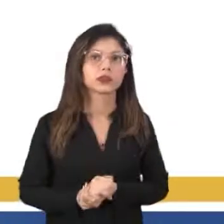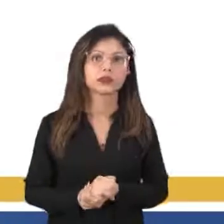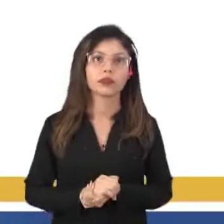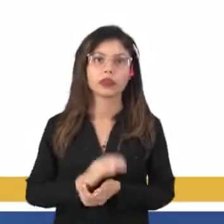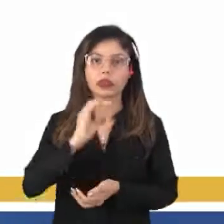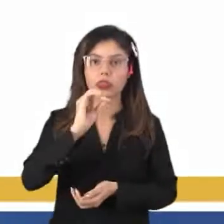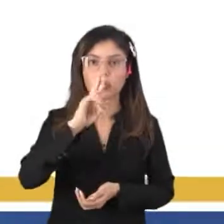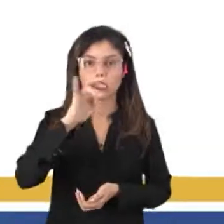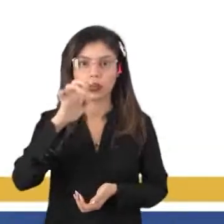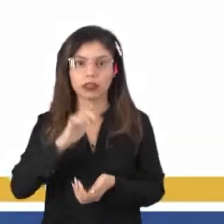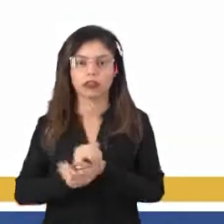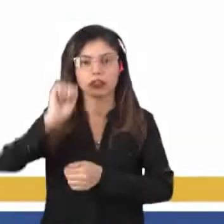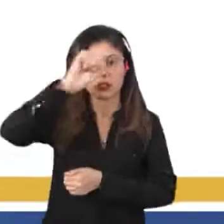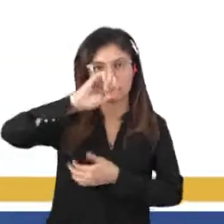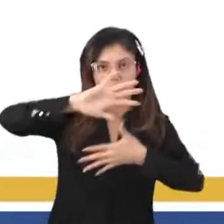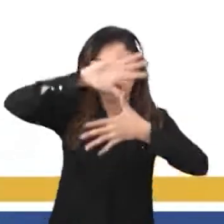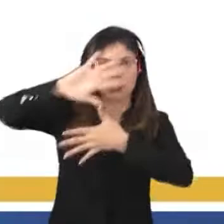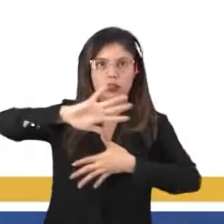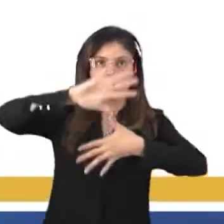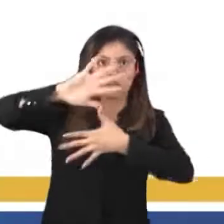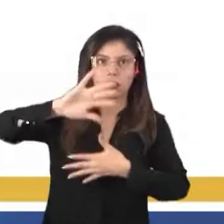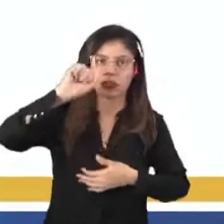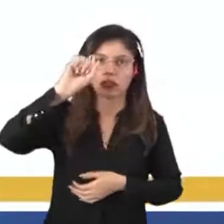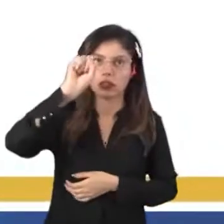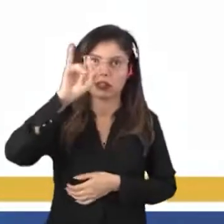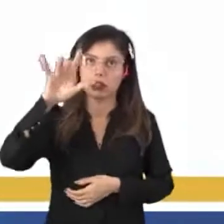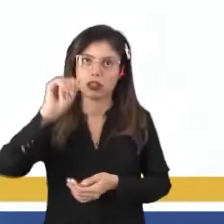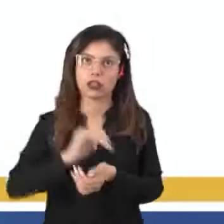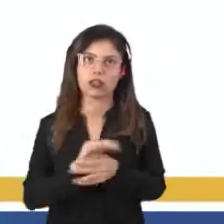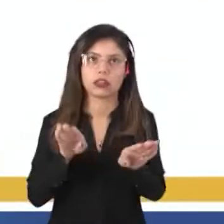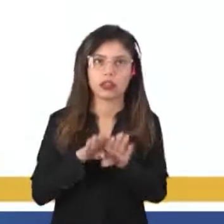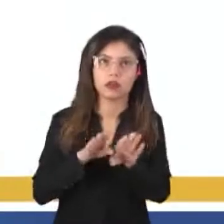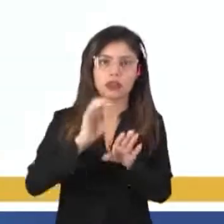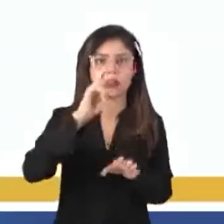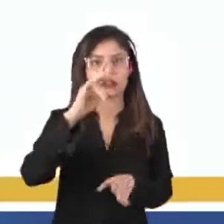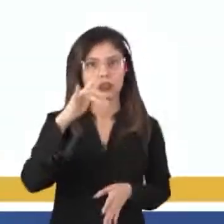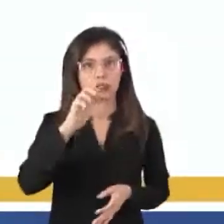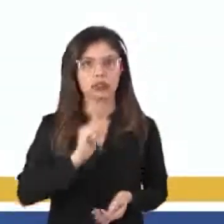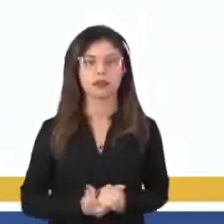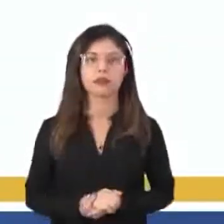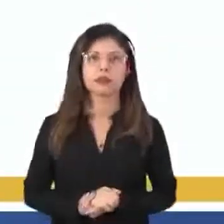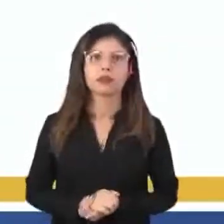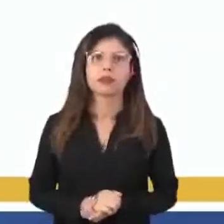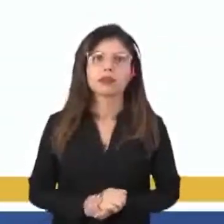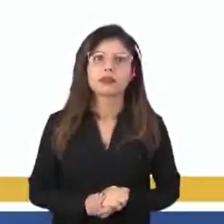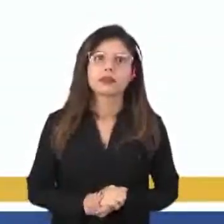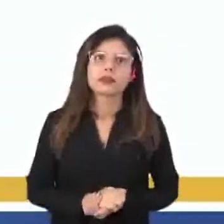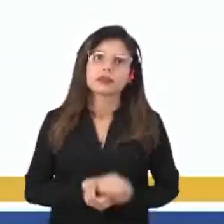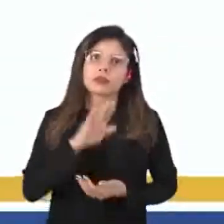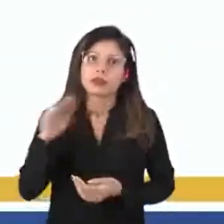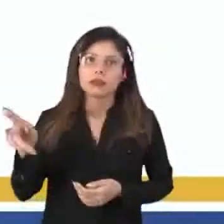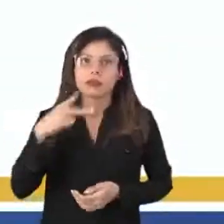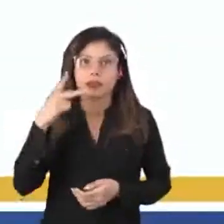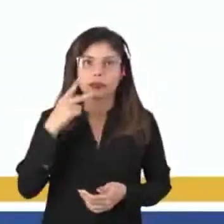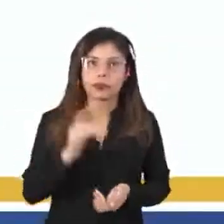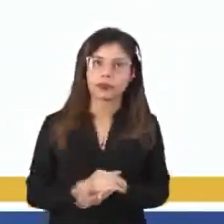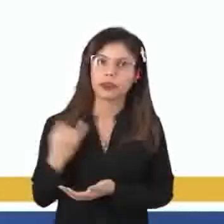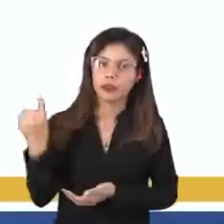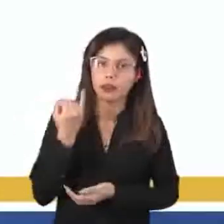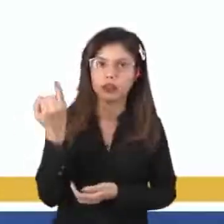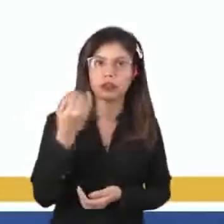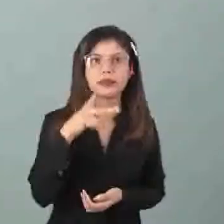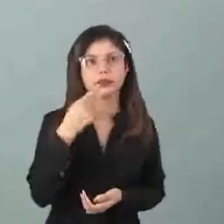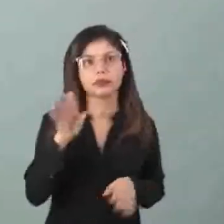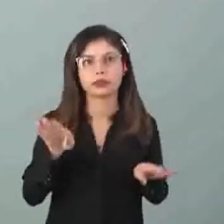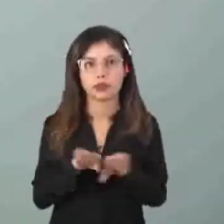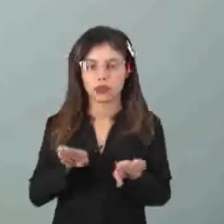a oeste das Américas e a leste da Ásia e também da Oceania. Quando a gente fala sobre isso, é importante a gente